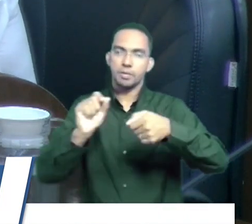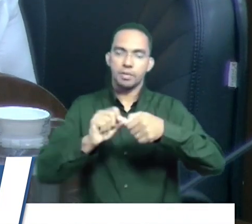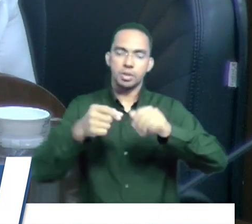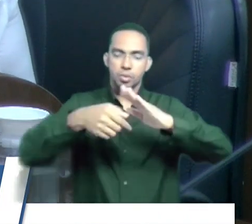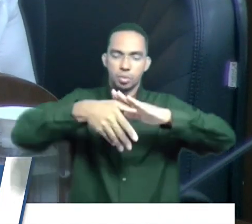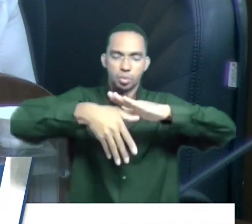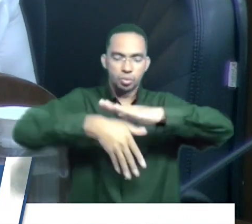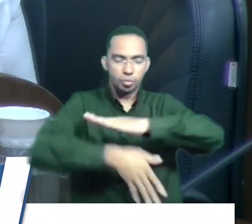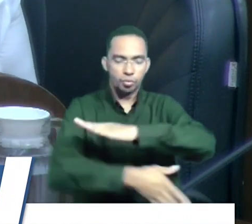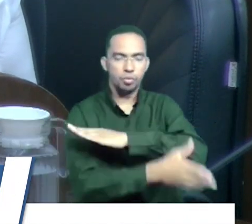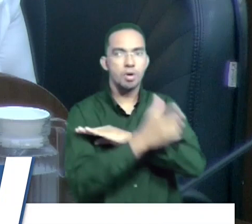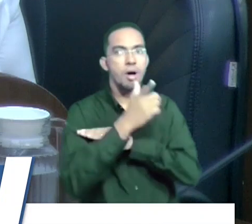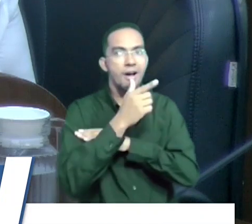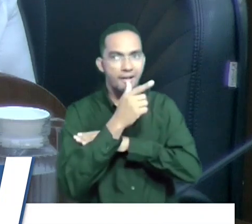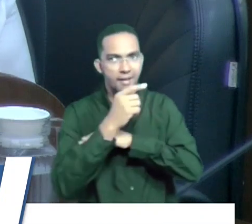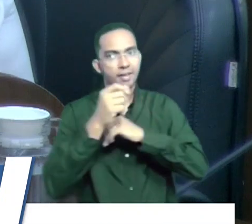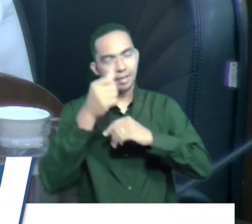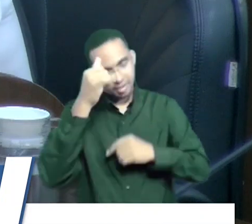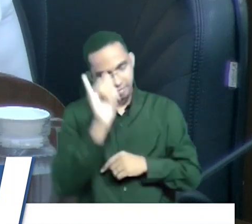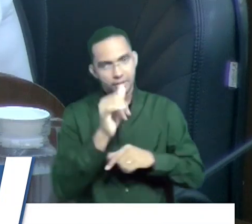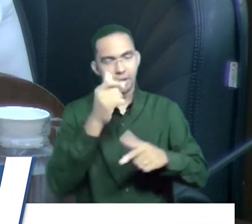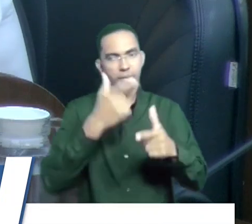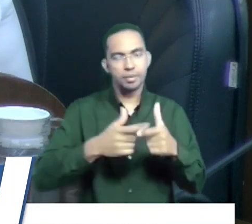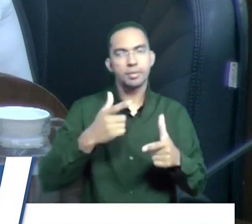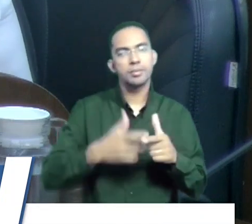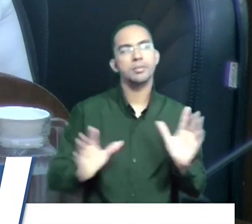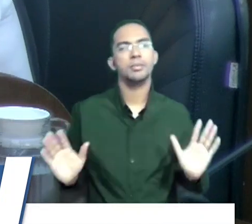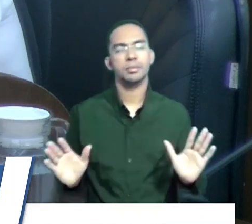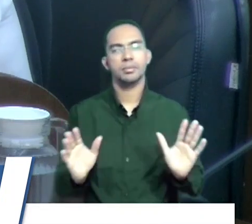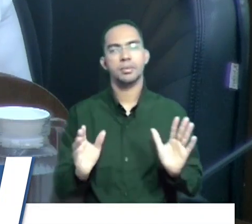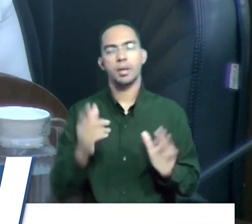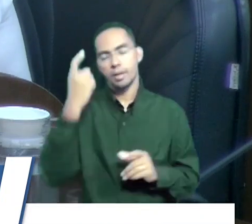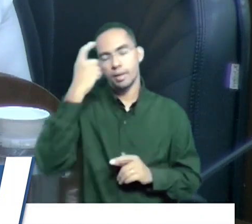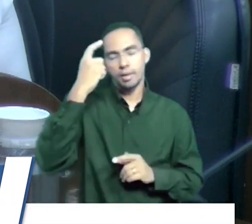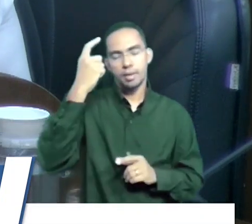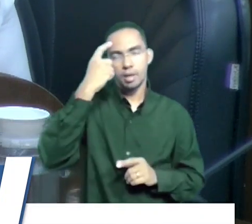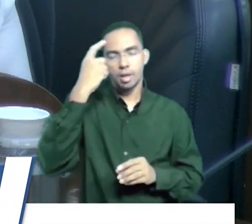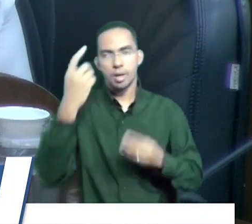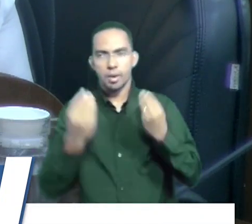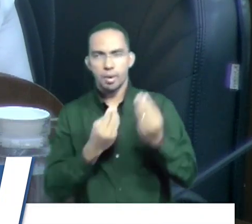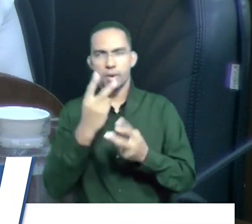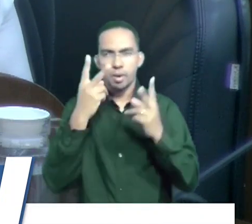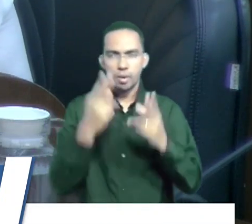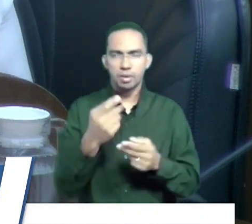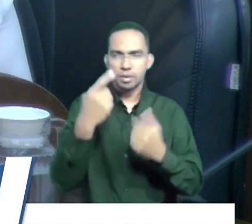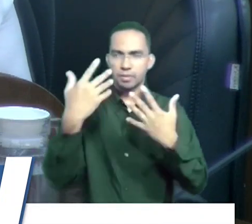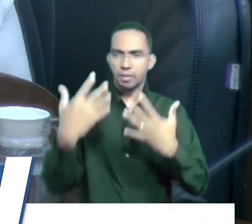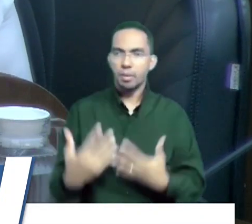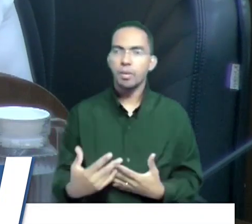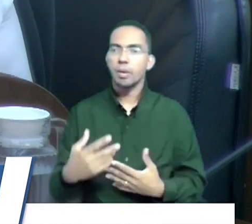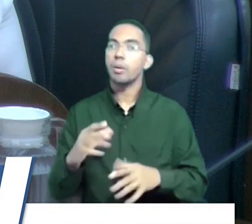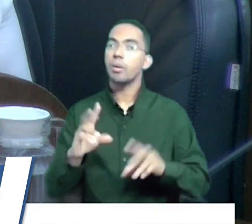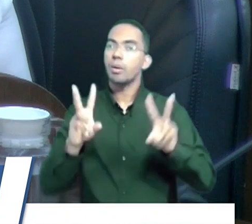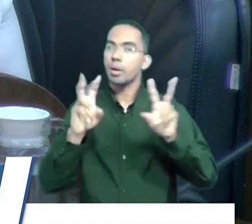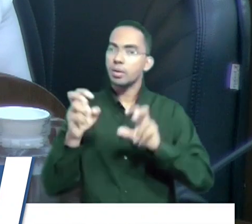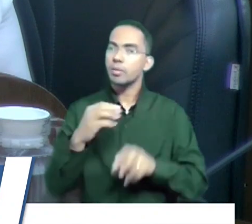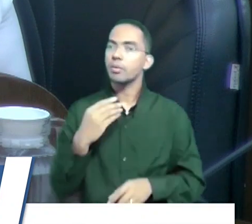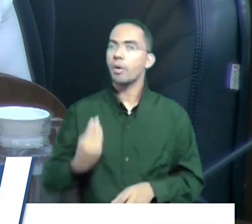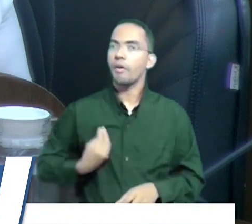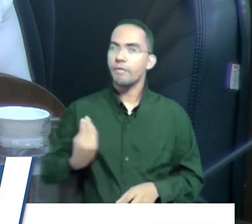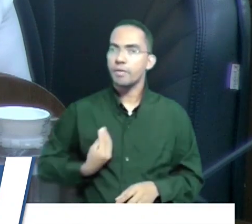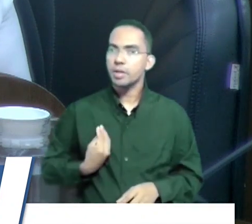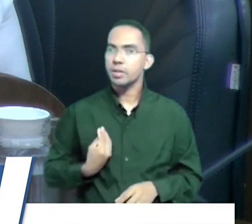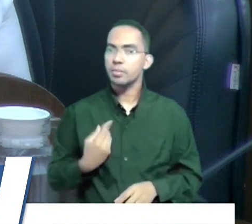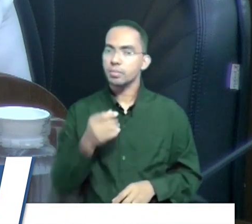água, que vai evitar esse problema. Nós estamos pensando aqui, como Vossa Excelência já falou, é a questão de vidas. Num período noturno